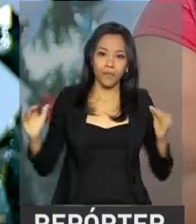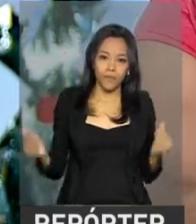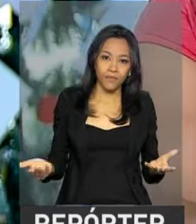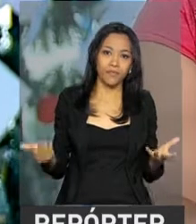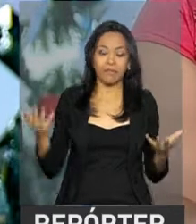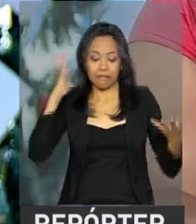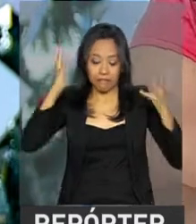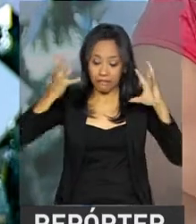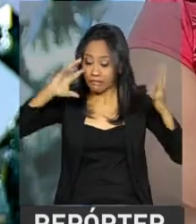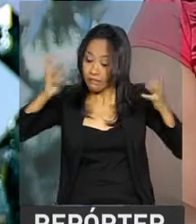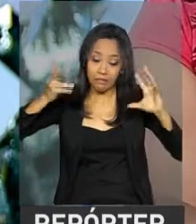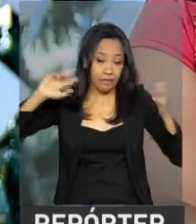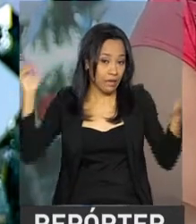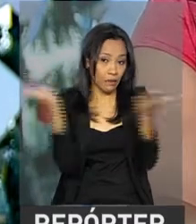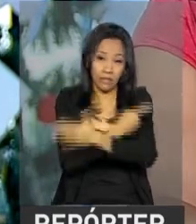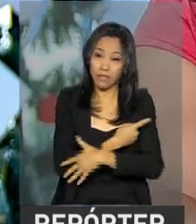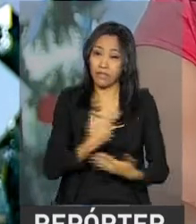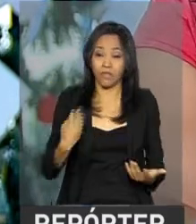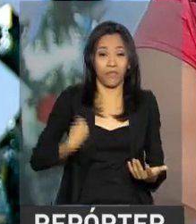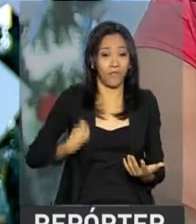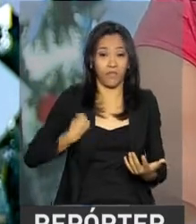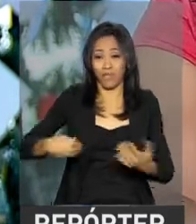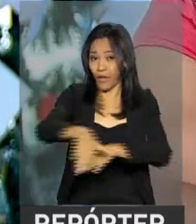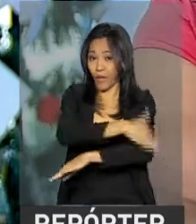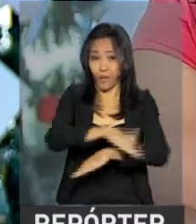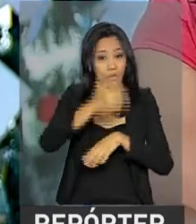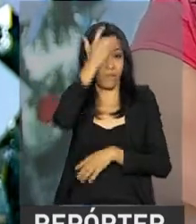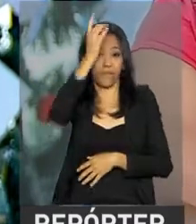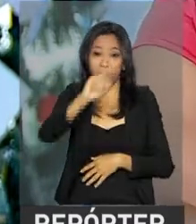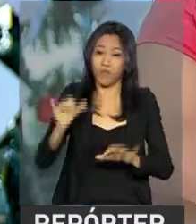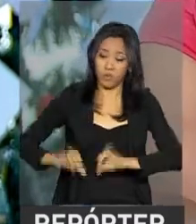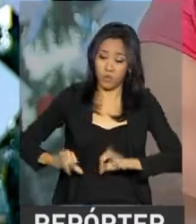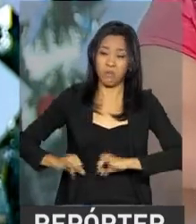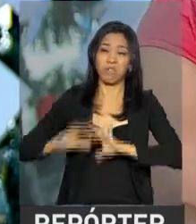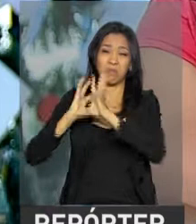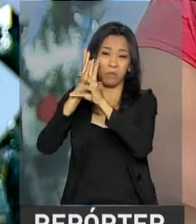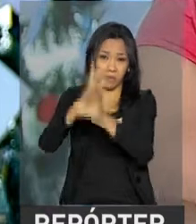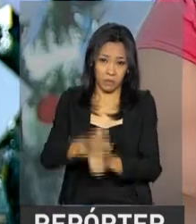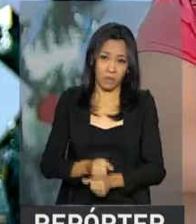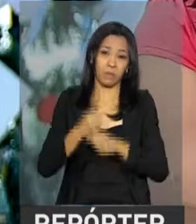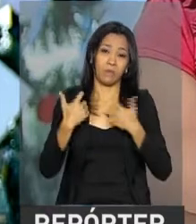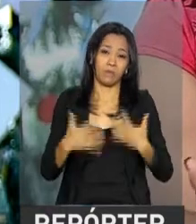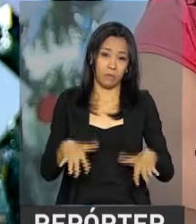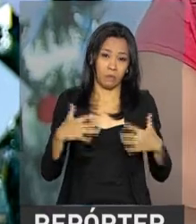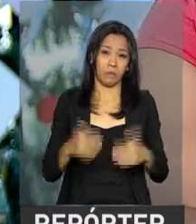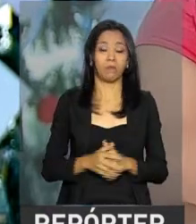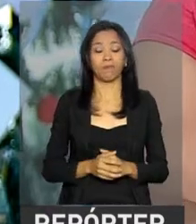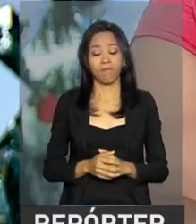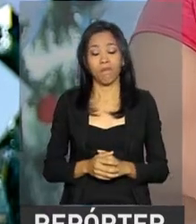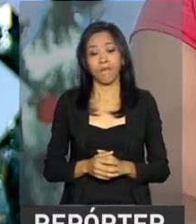dos transtornos que passei por essa vida na rua, que não é fácil, do sofrimento, até daqui mesmo com pessoas